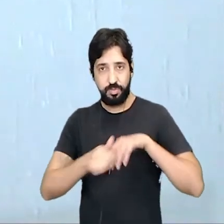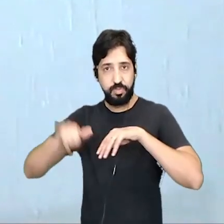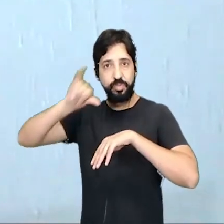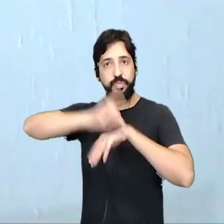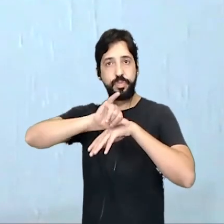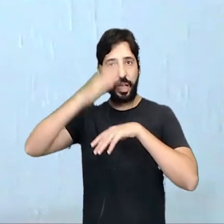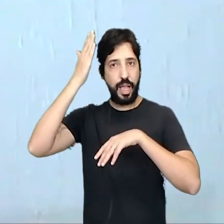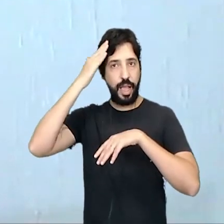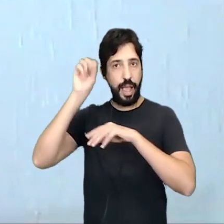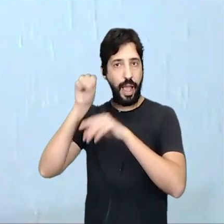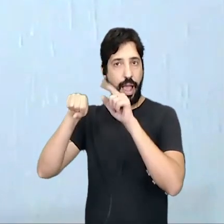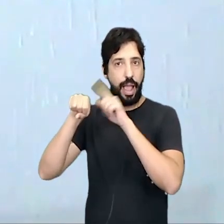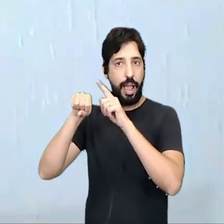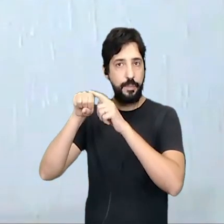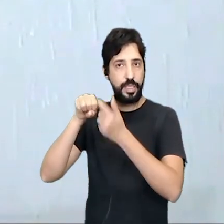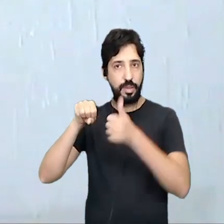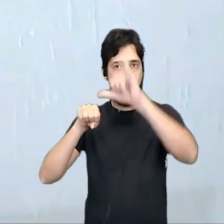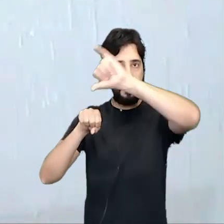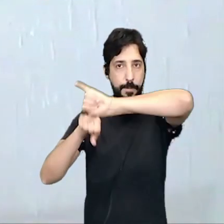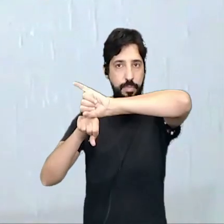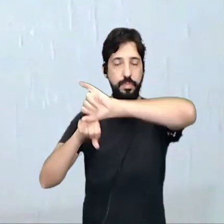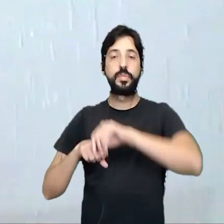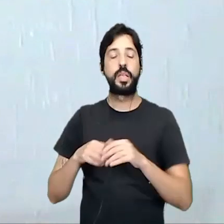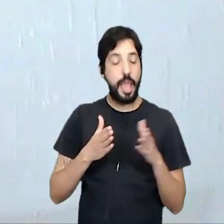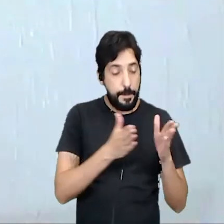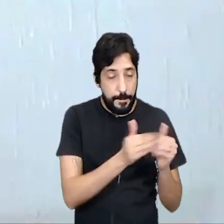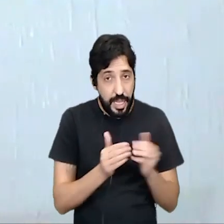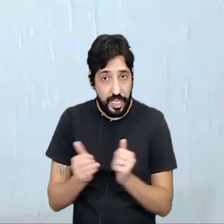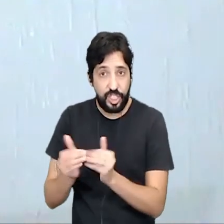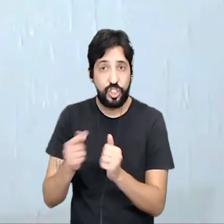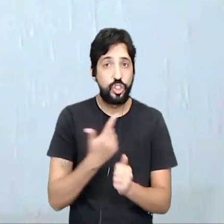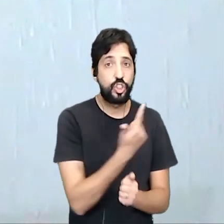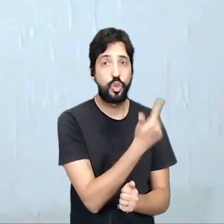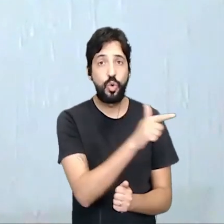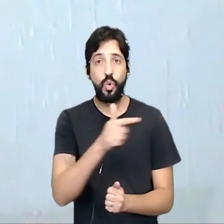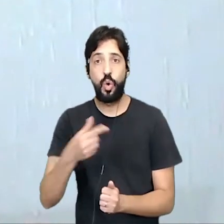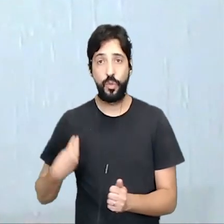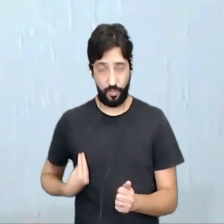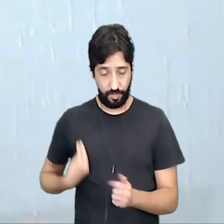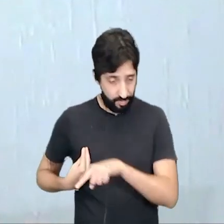do nível da cabeça. E pedir para todos os outros seres